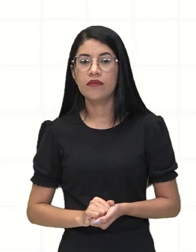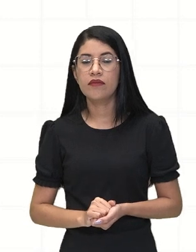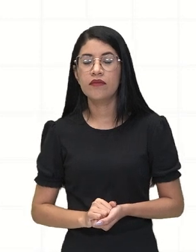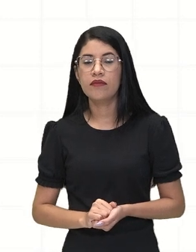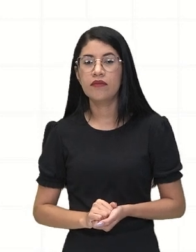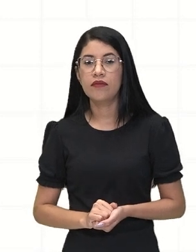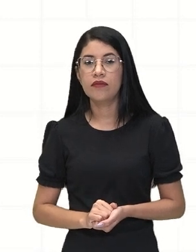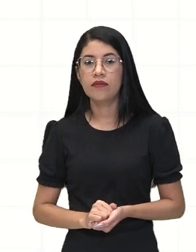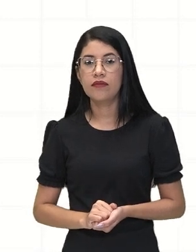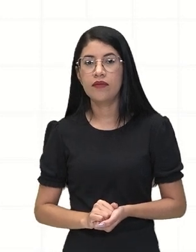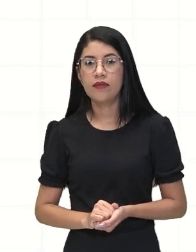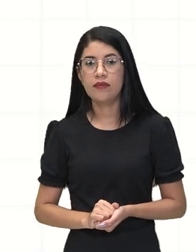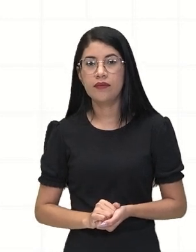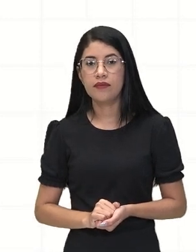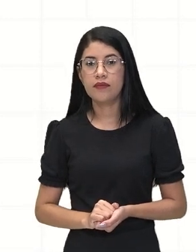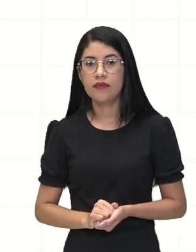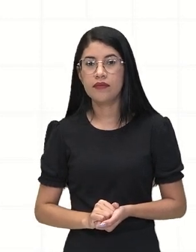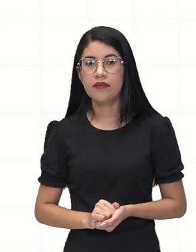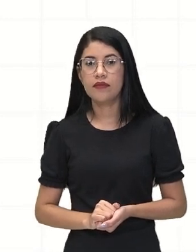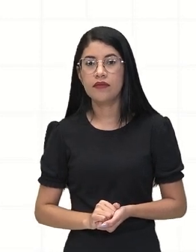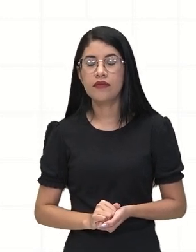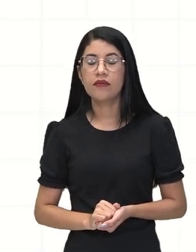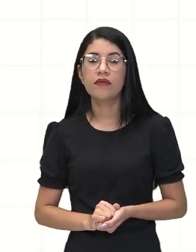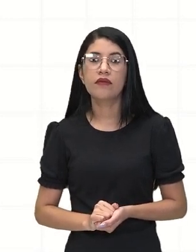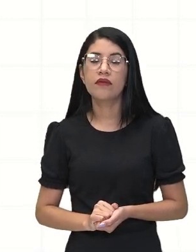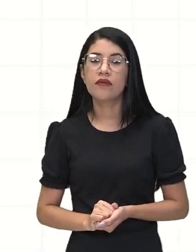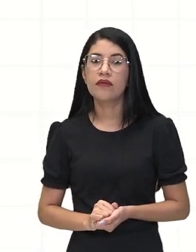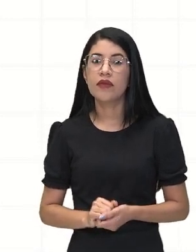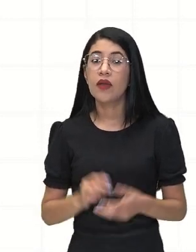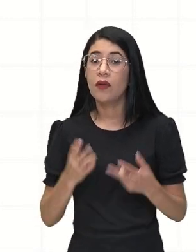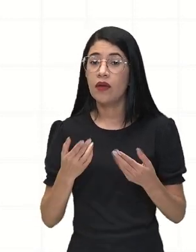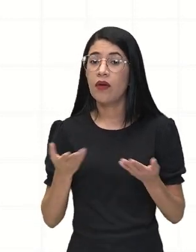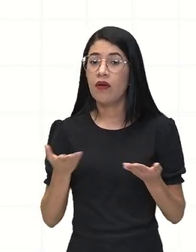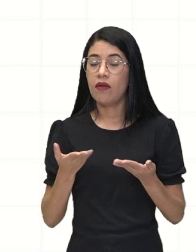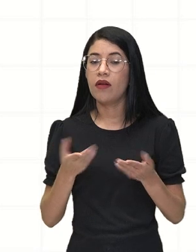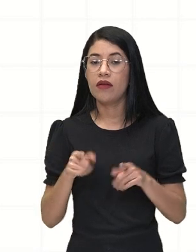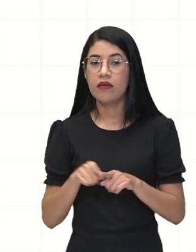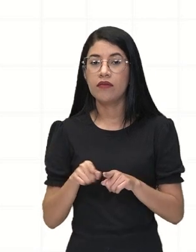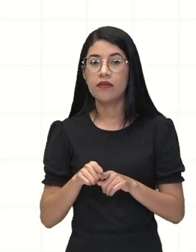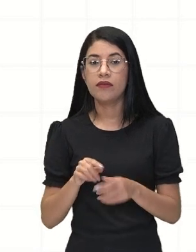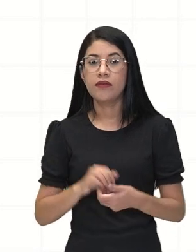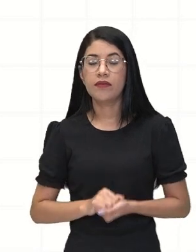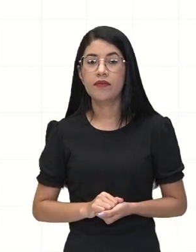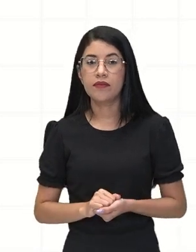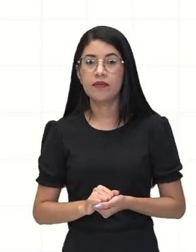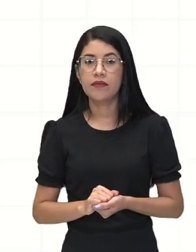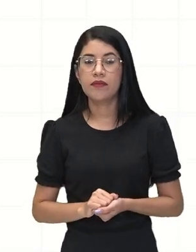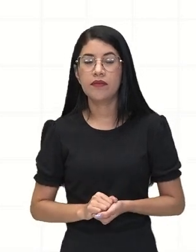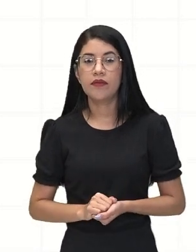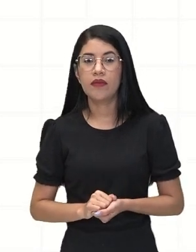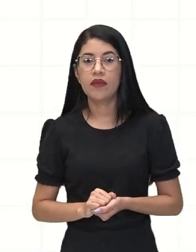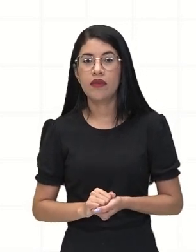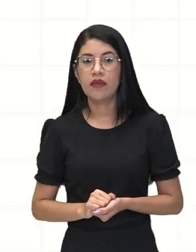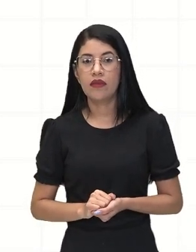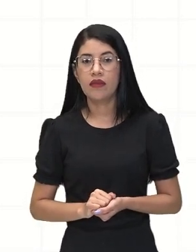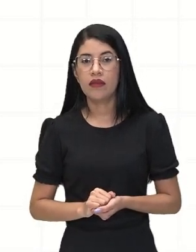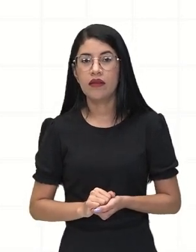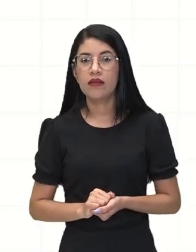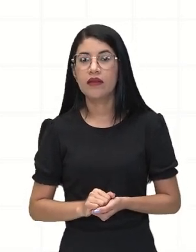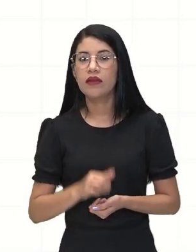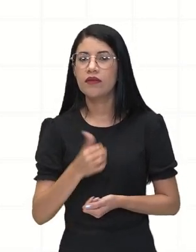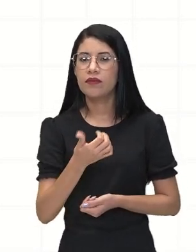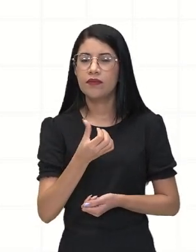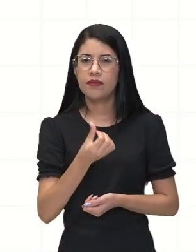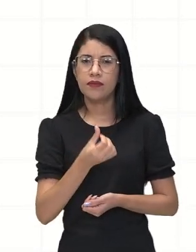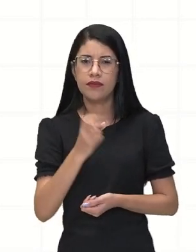4 vezes x ao quadrado. Então, é exatamente isso que a gente vai fazer agora. Então, ó, 16x